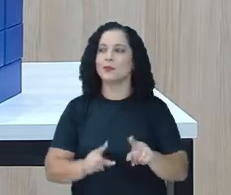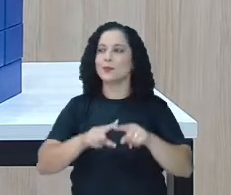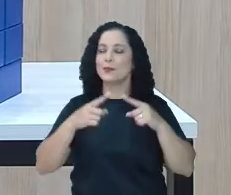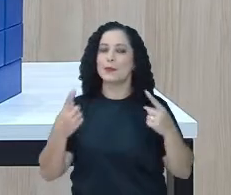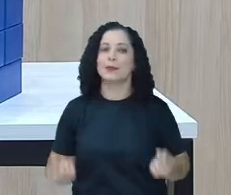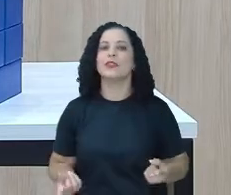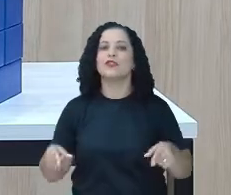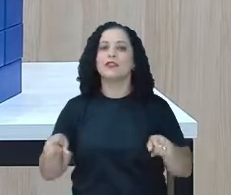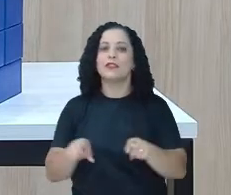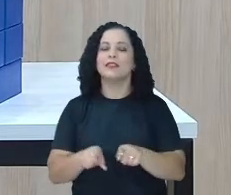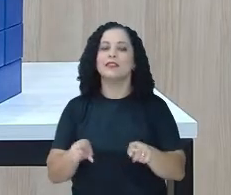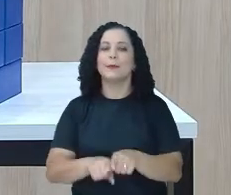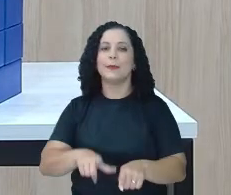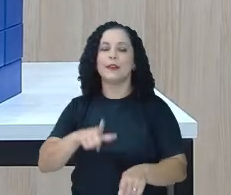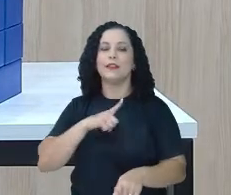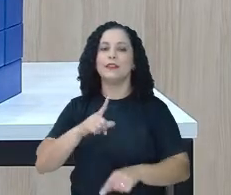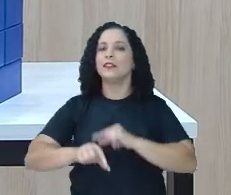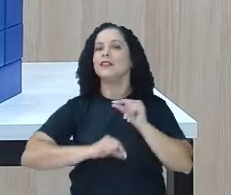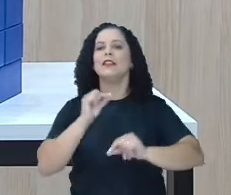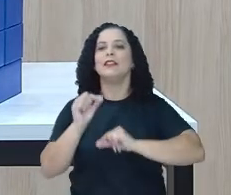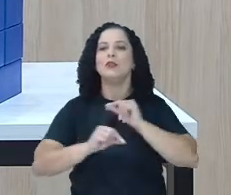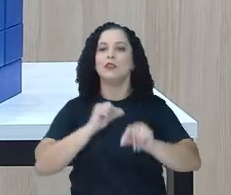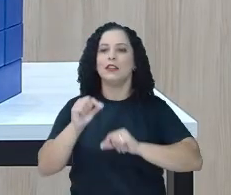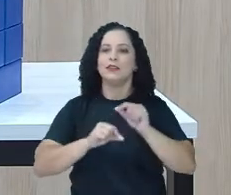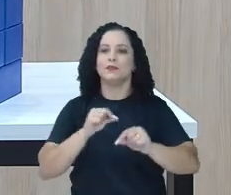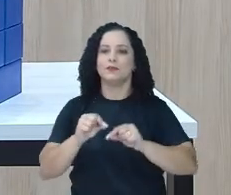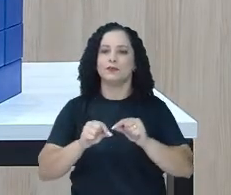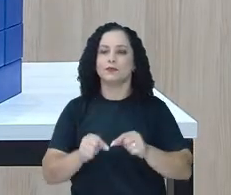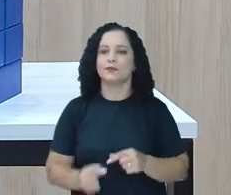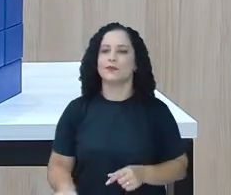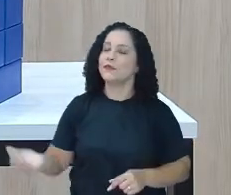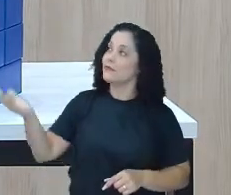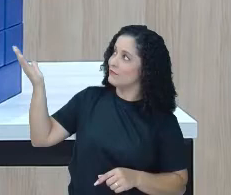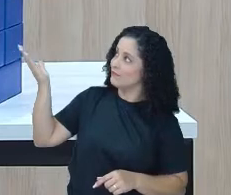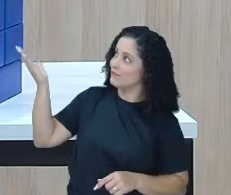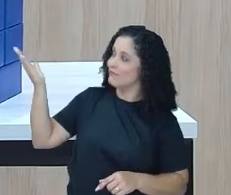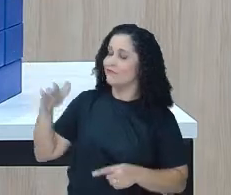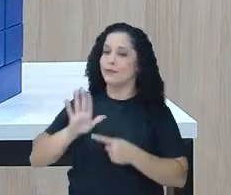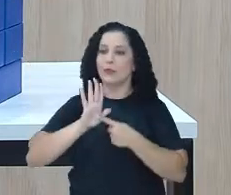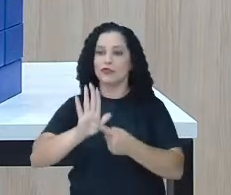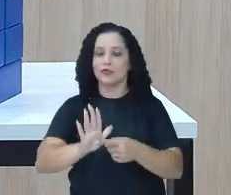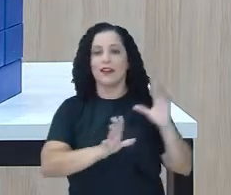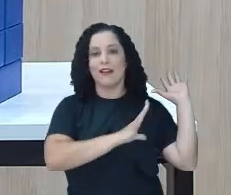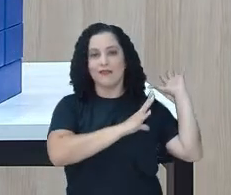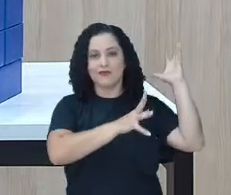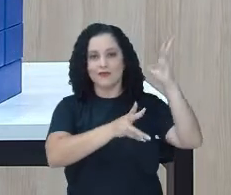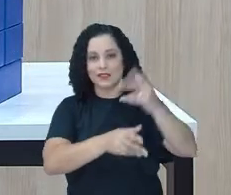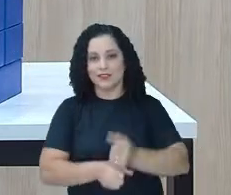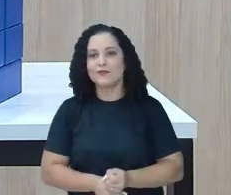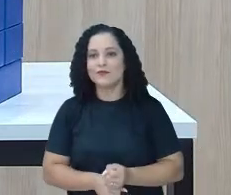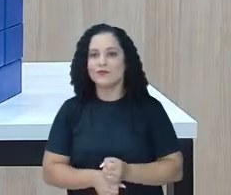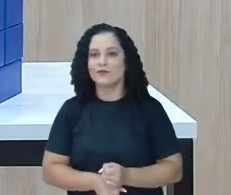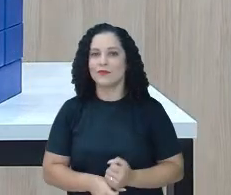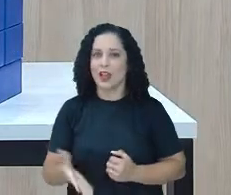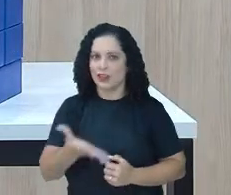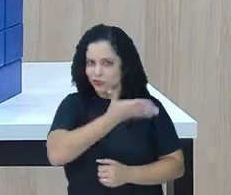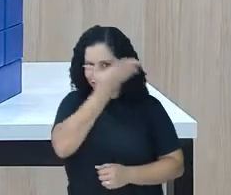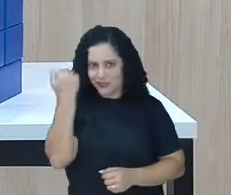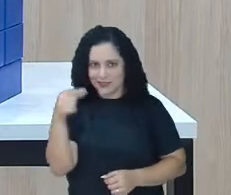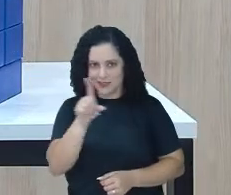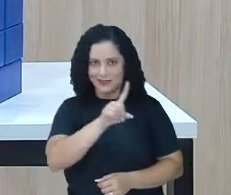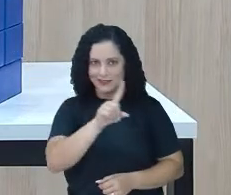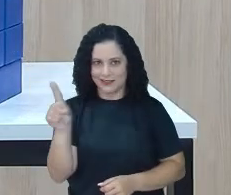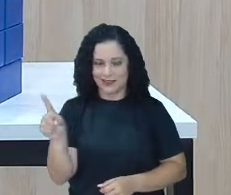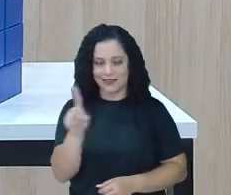para que os lados sejam idênticos, tá certo? E aí é onde a gente trouxe a revisão, um post-it para você não esquecer,